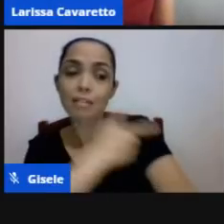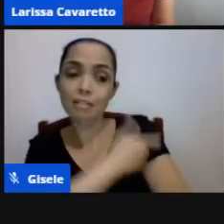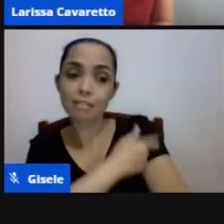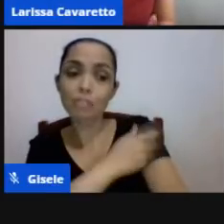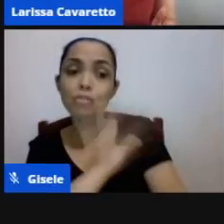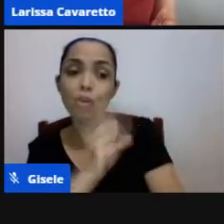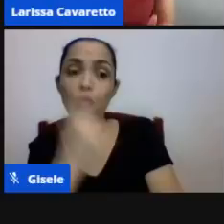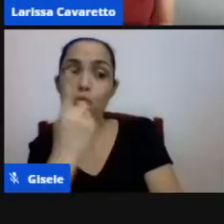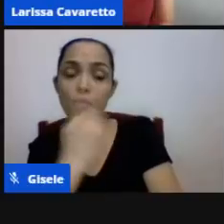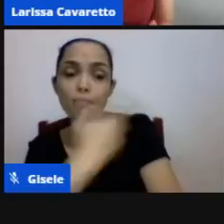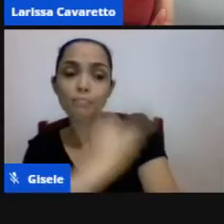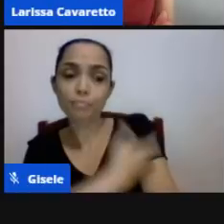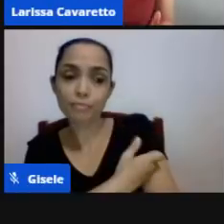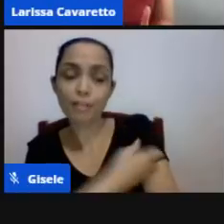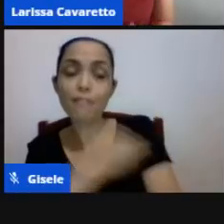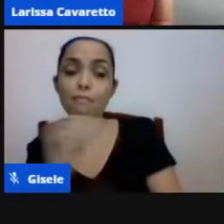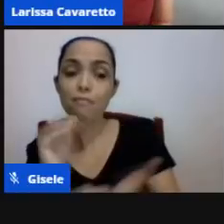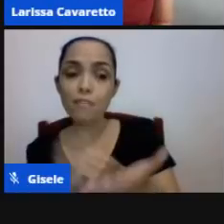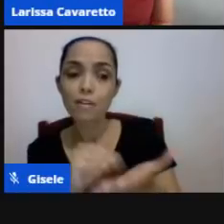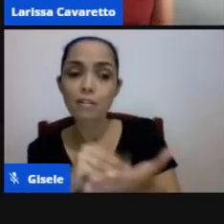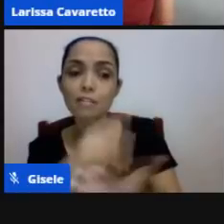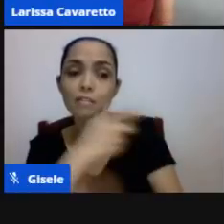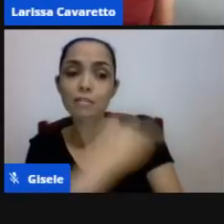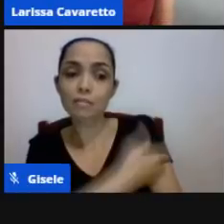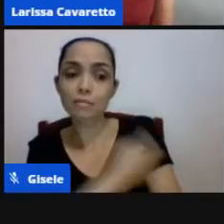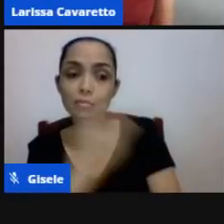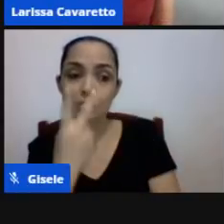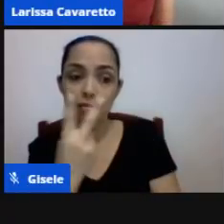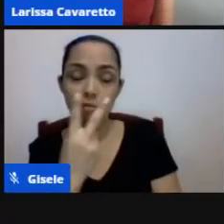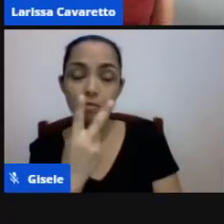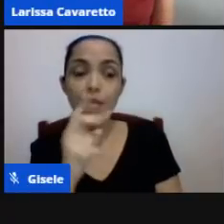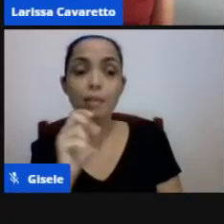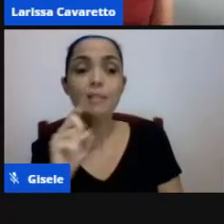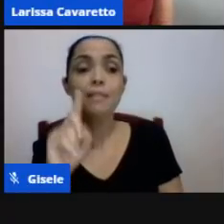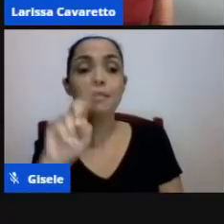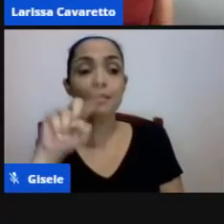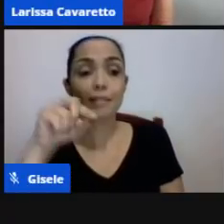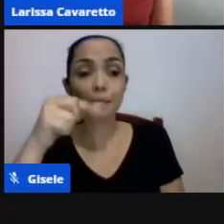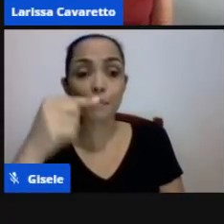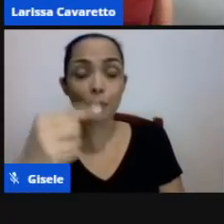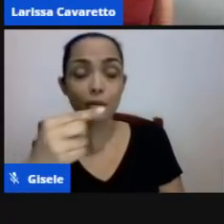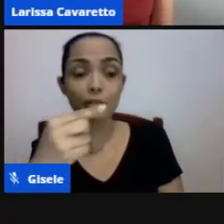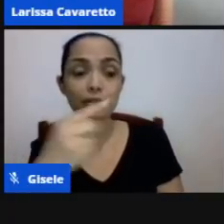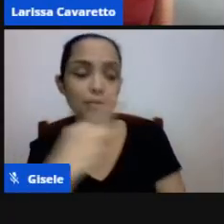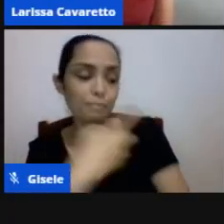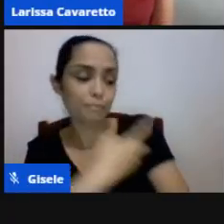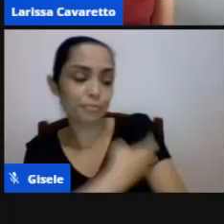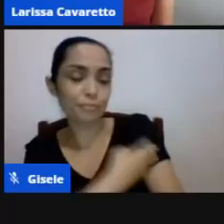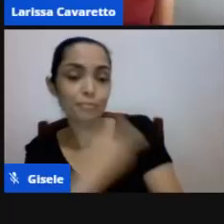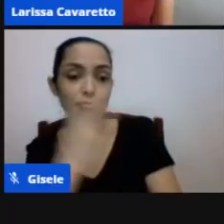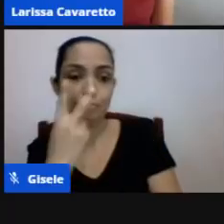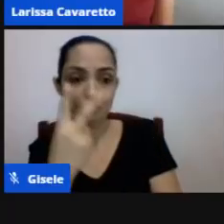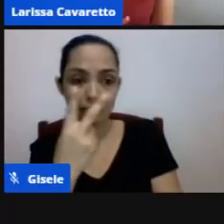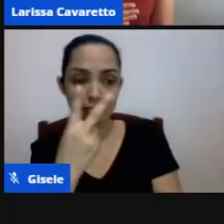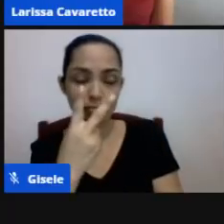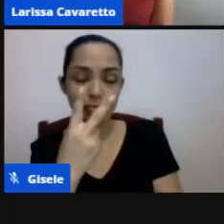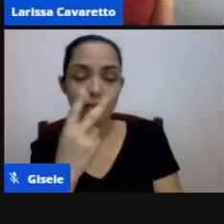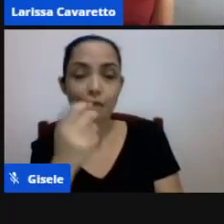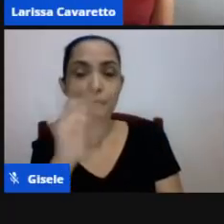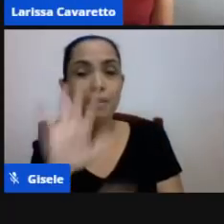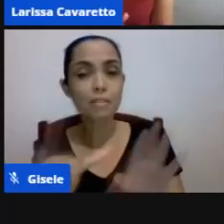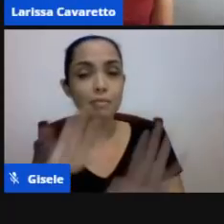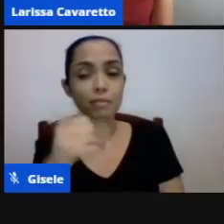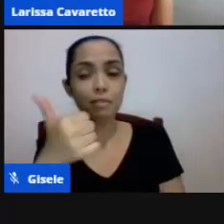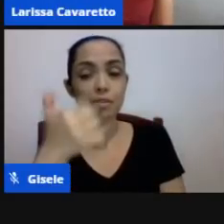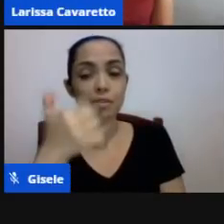tomando, né? E a imunização ela só é garantida após 14 dias da segunda dose, no caso das vacinas com 2 doses,